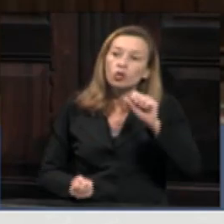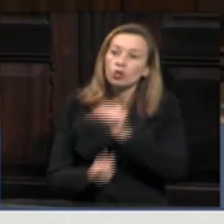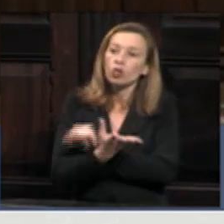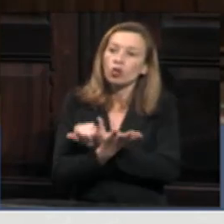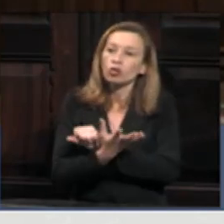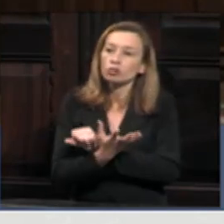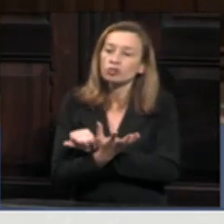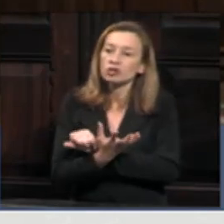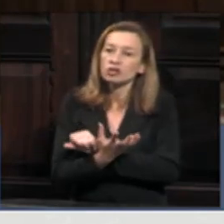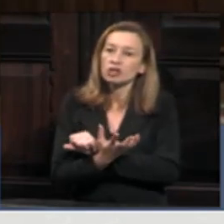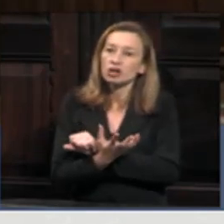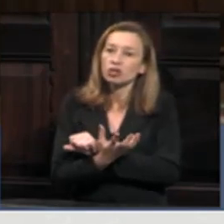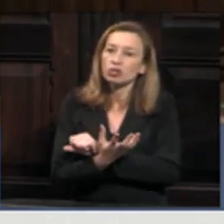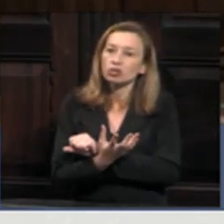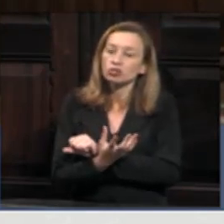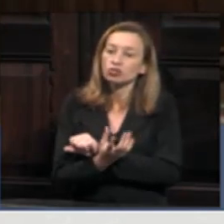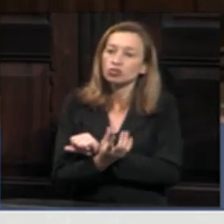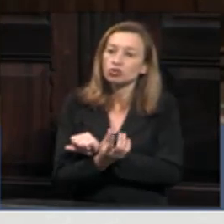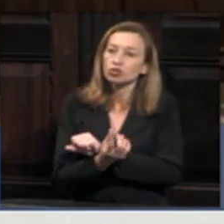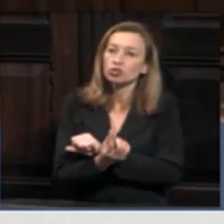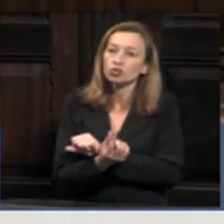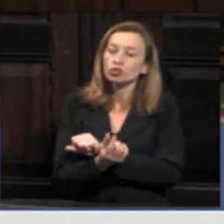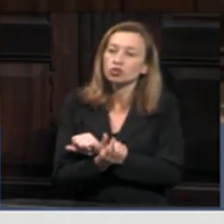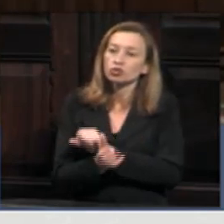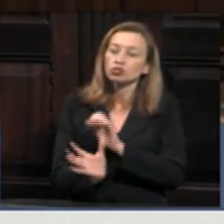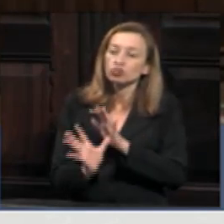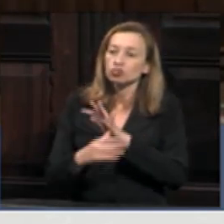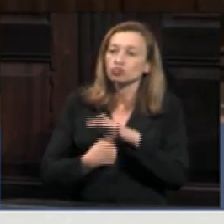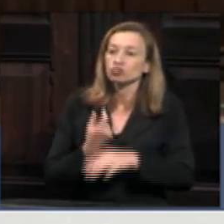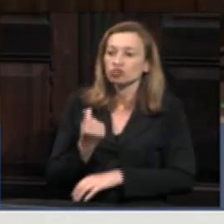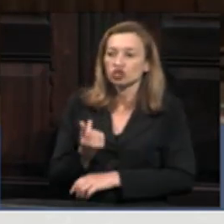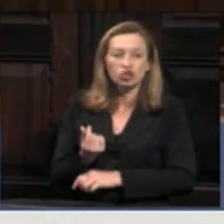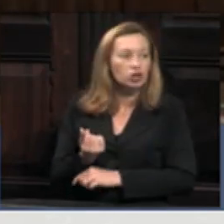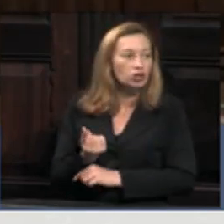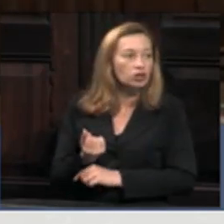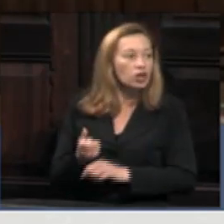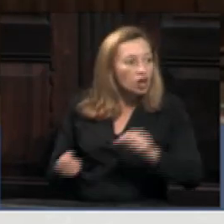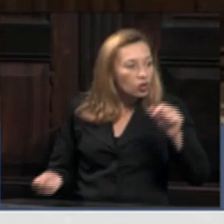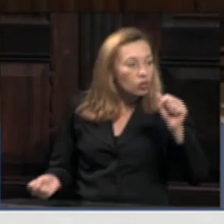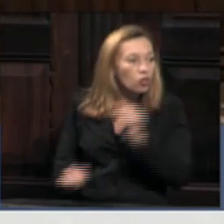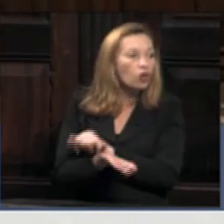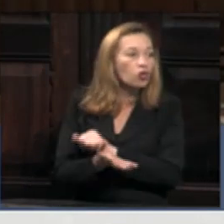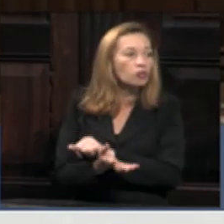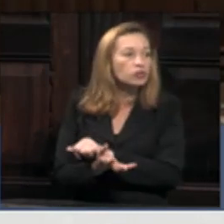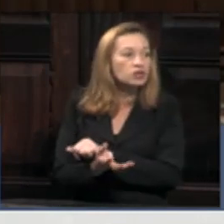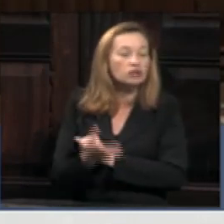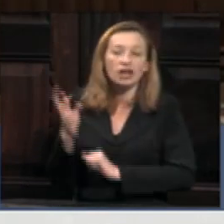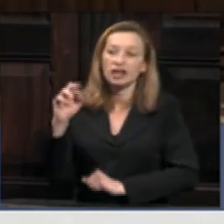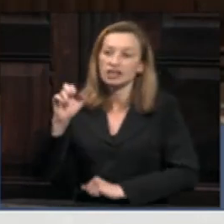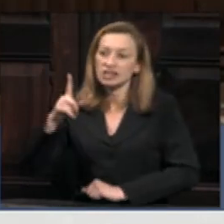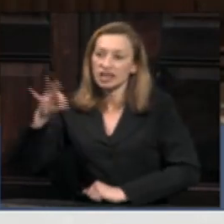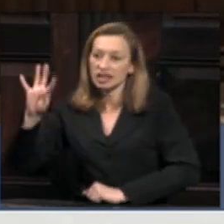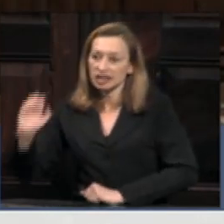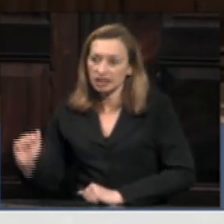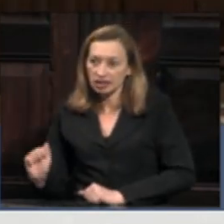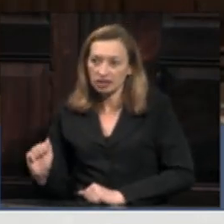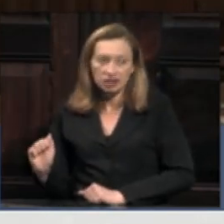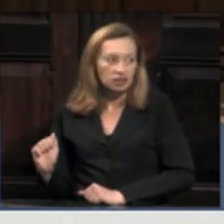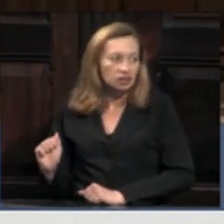na despesa é varejo, a corrupção na receita